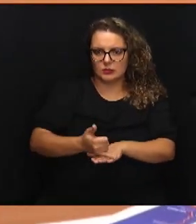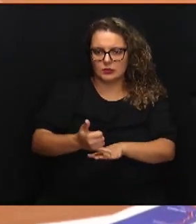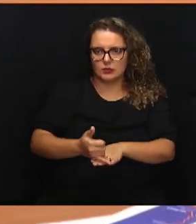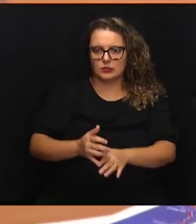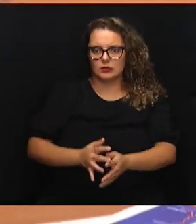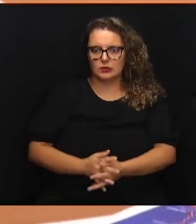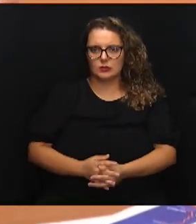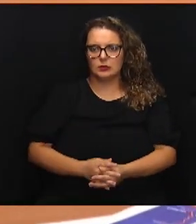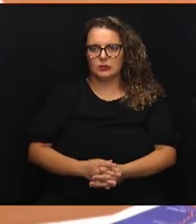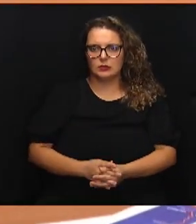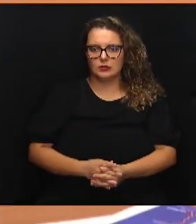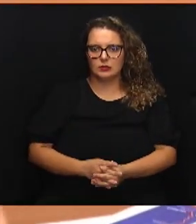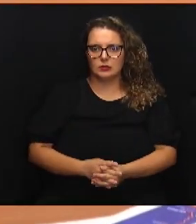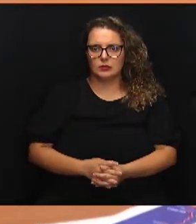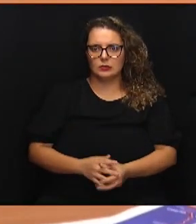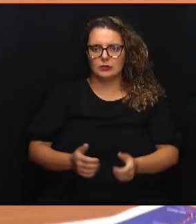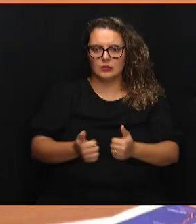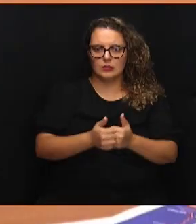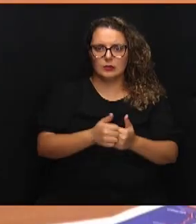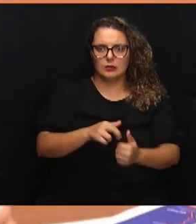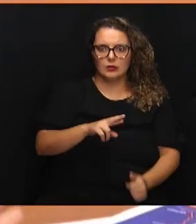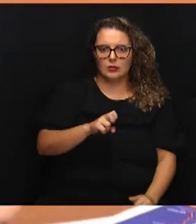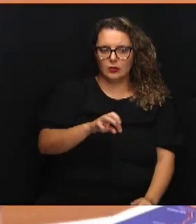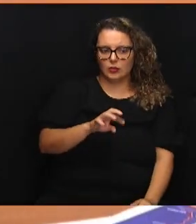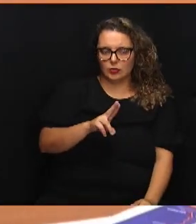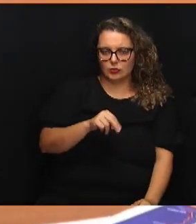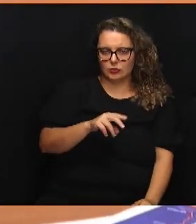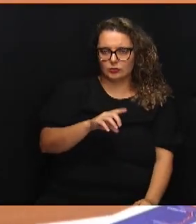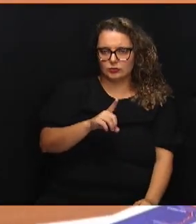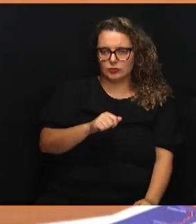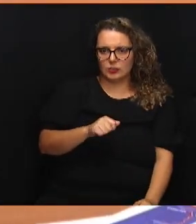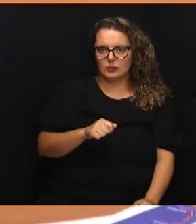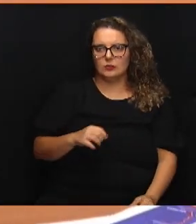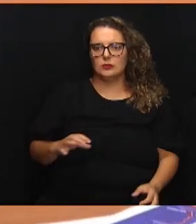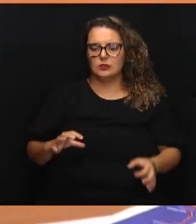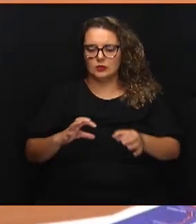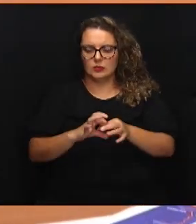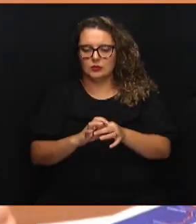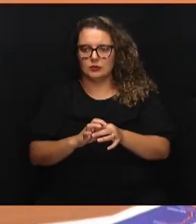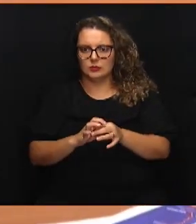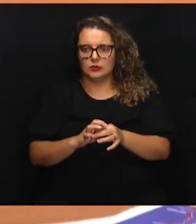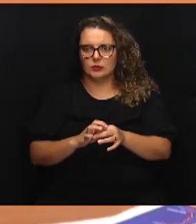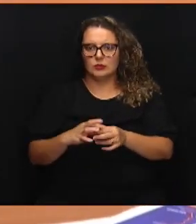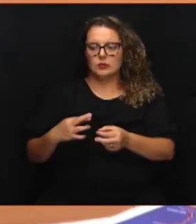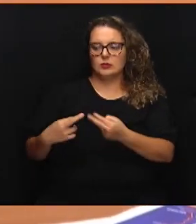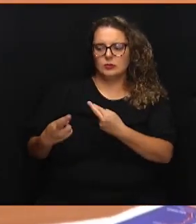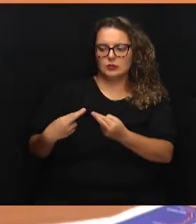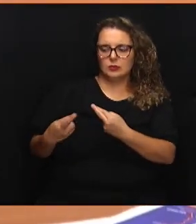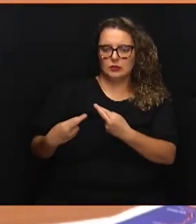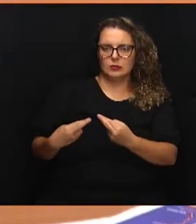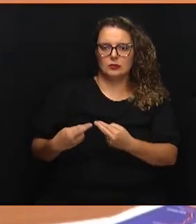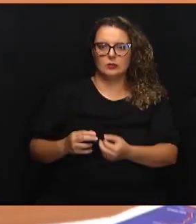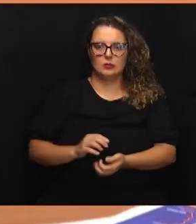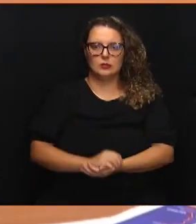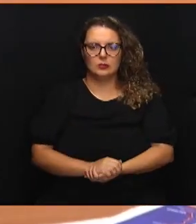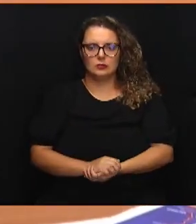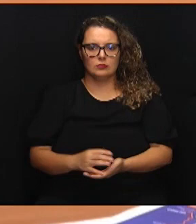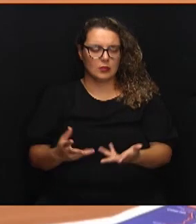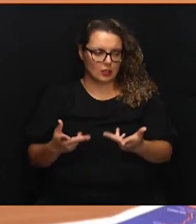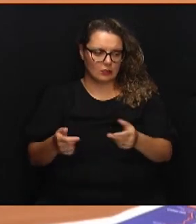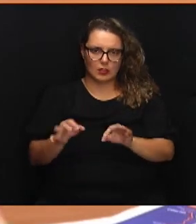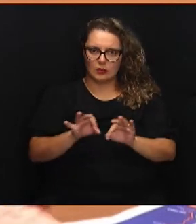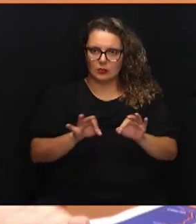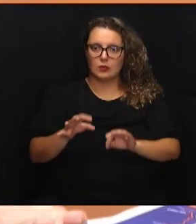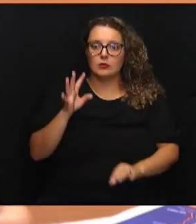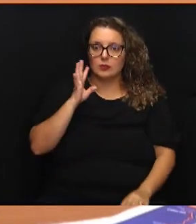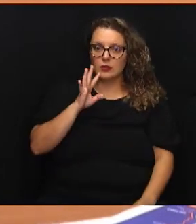ali bem no cantinho, perto da rotunda ali, fazendo ligação inclusive com a rodoviária. Então algo maravilhoso, um projeto bem